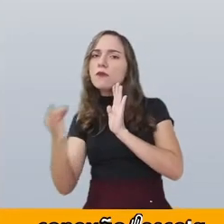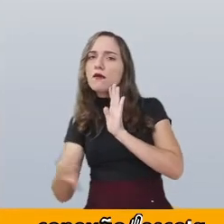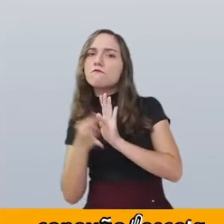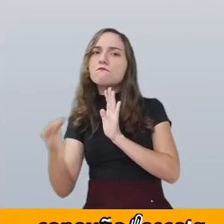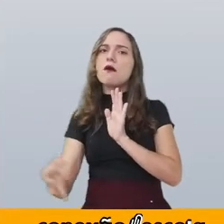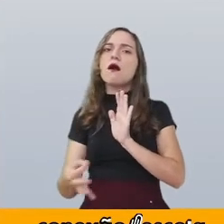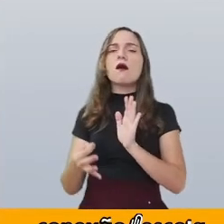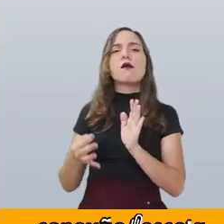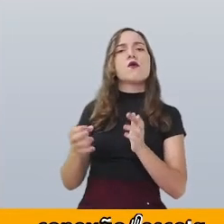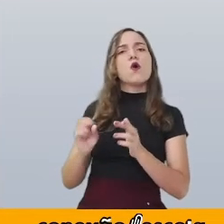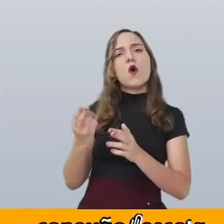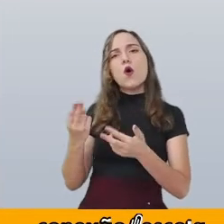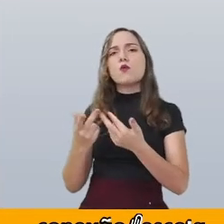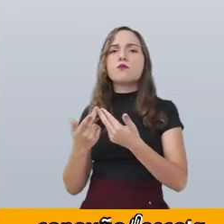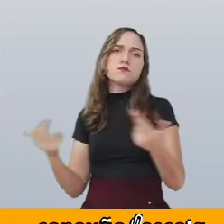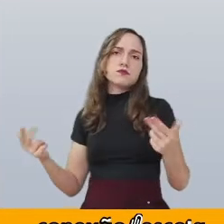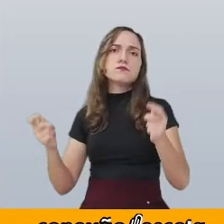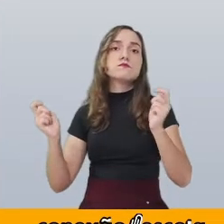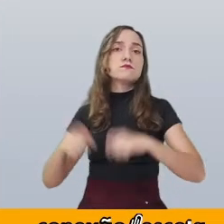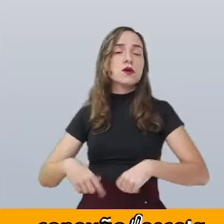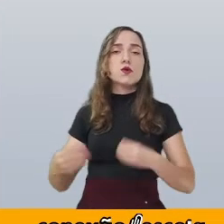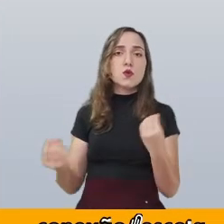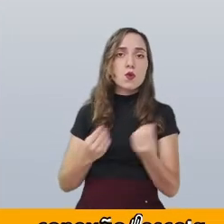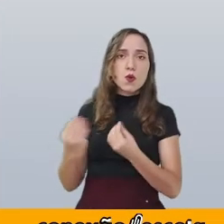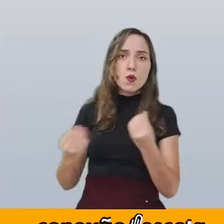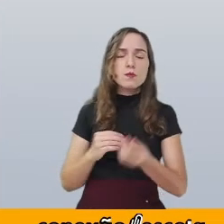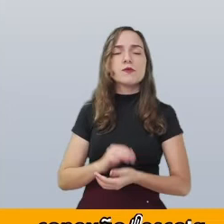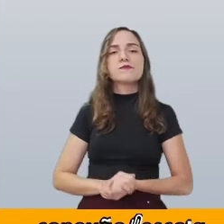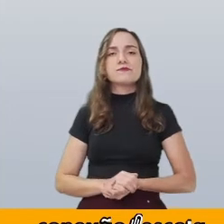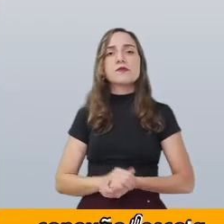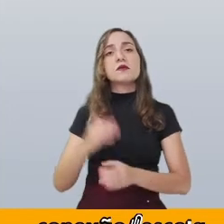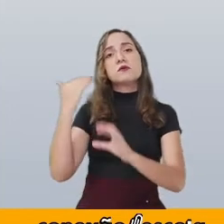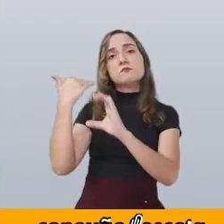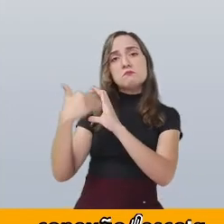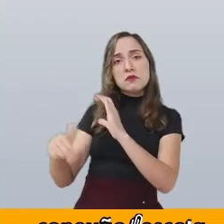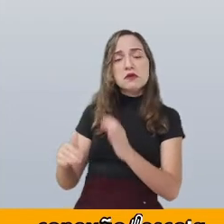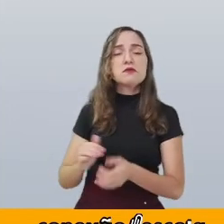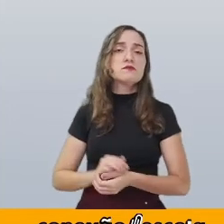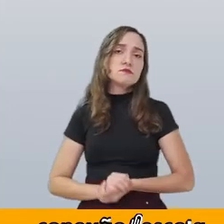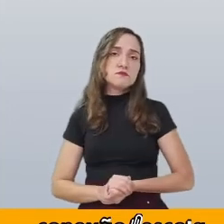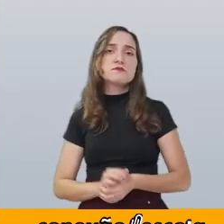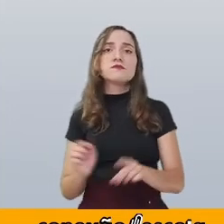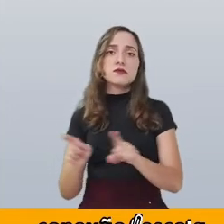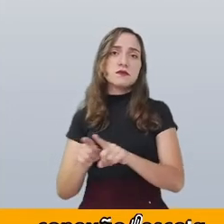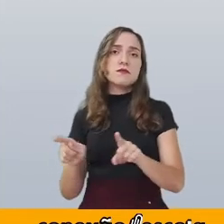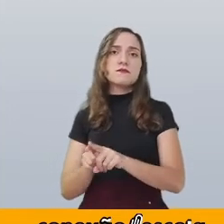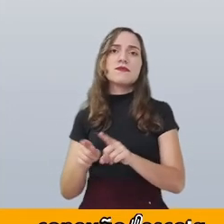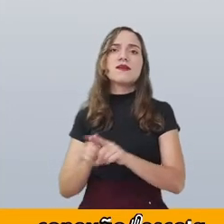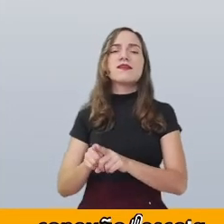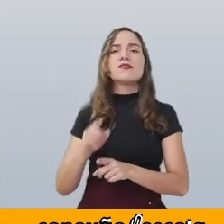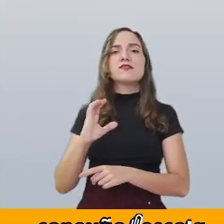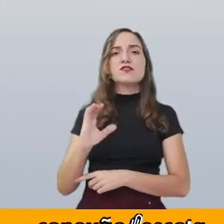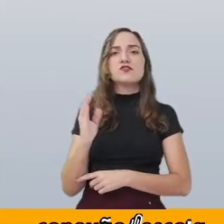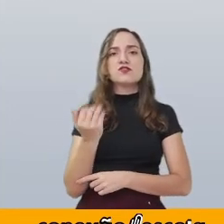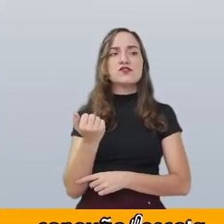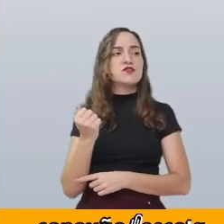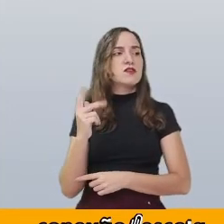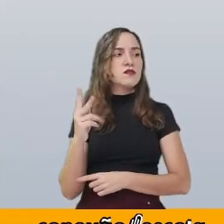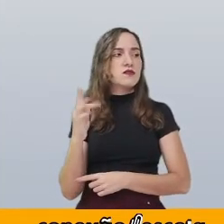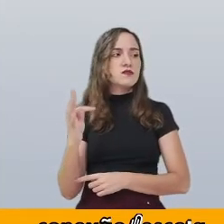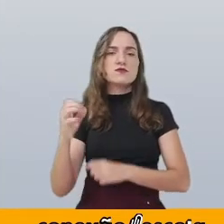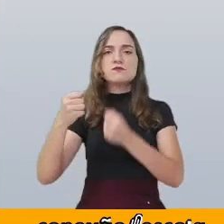forma indireta, por meio do envio de e-mails, participação nos chats, fórum